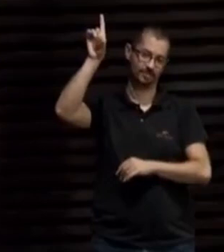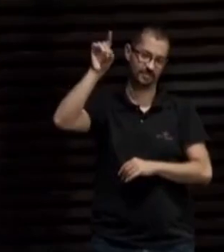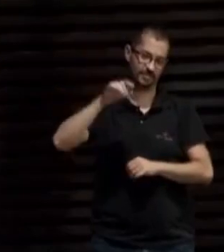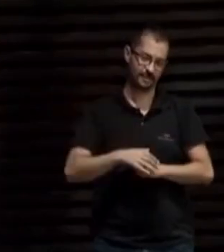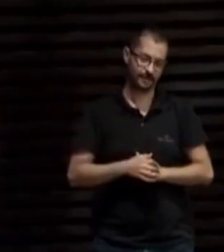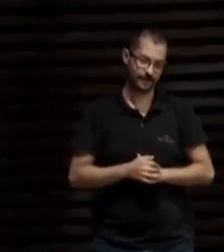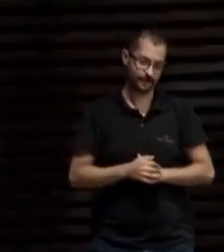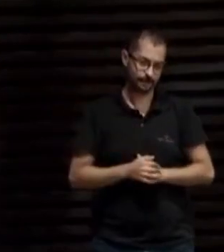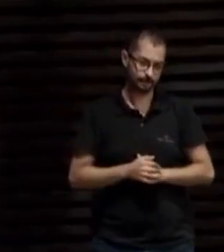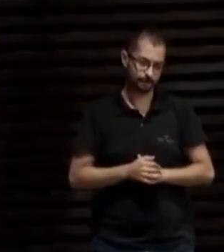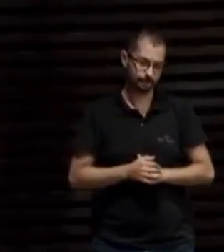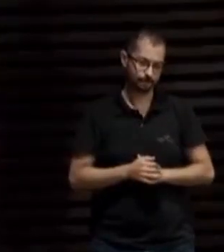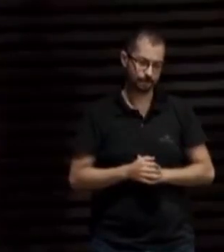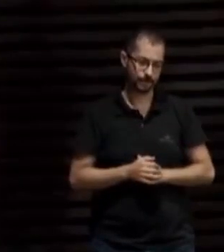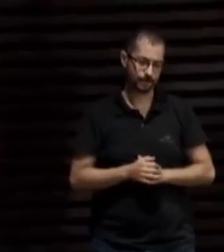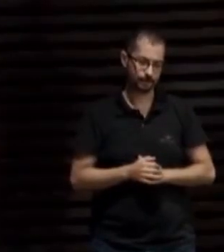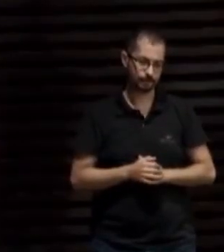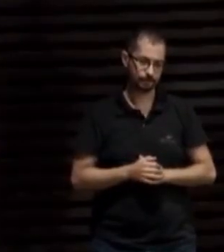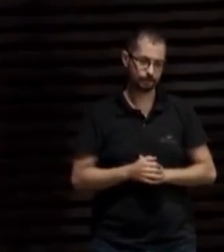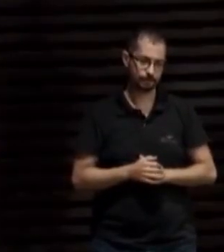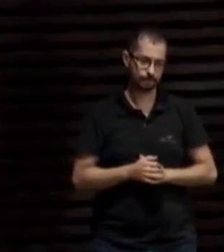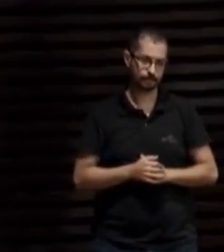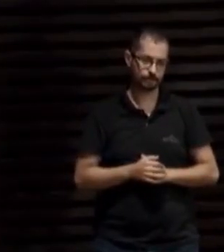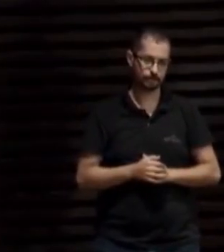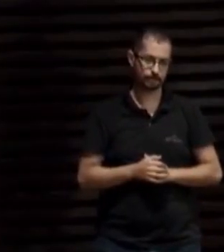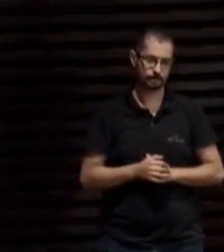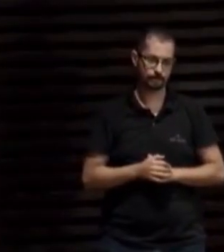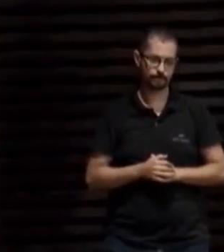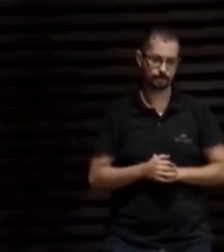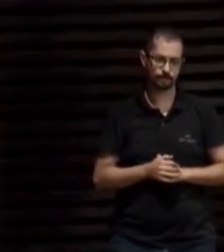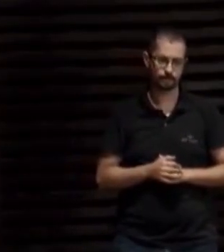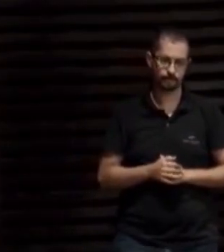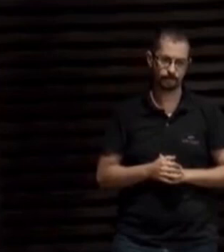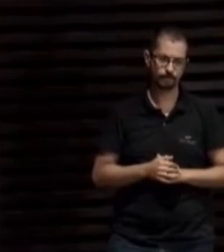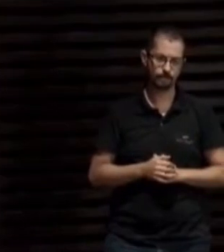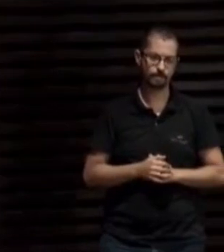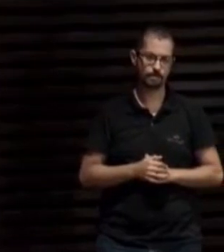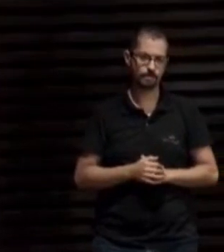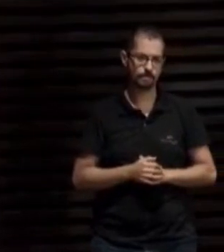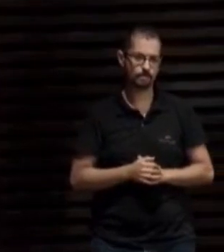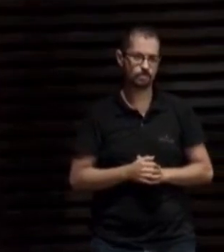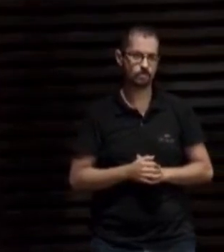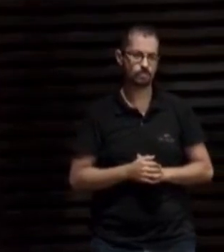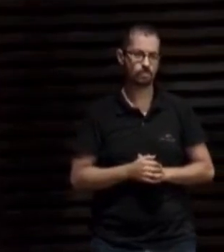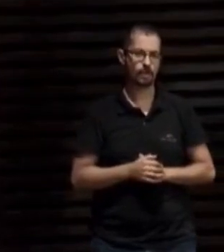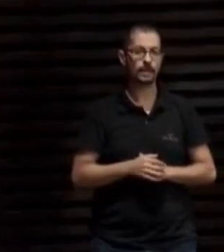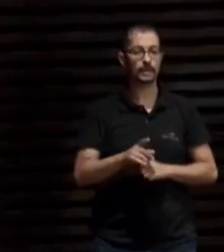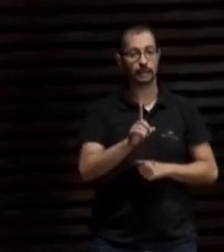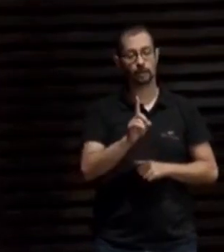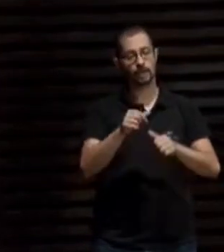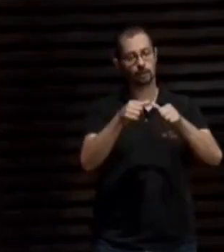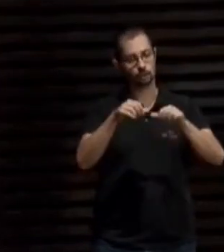seguinte. Já não estou no mundo, mas eles continuam no mundo, ao passo que eu vou para junto de ti.